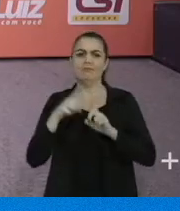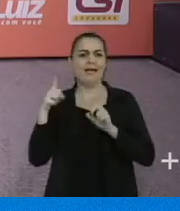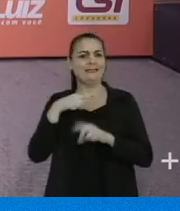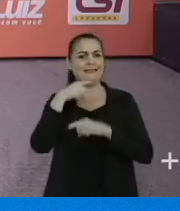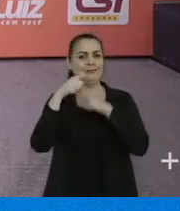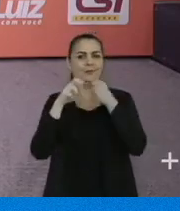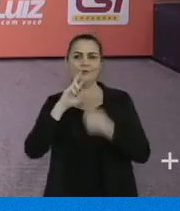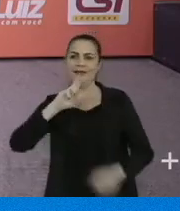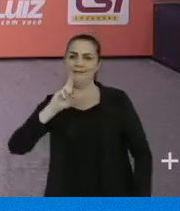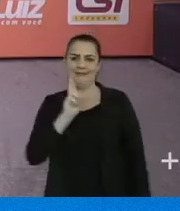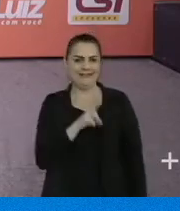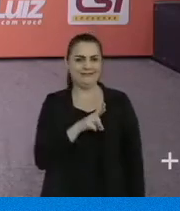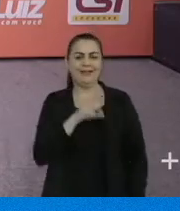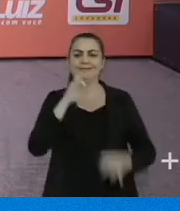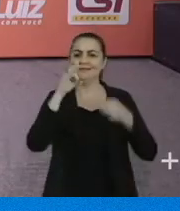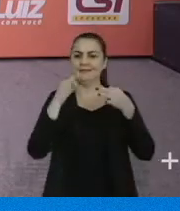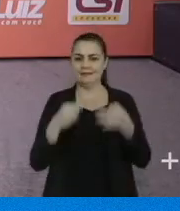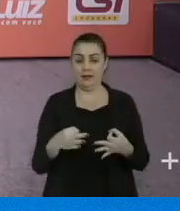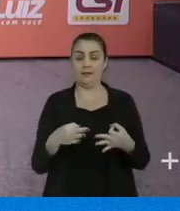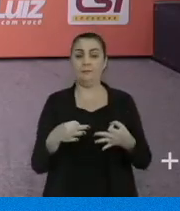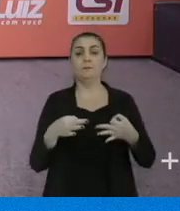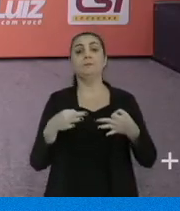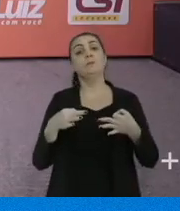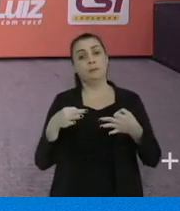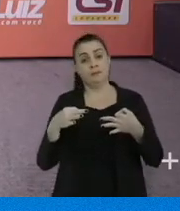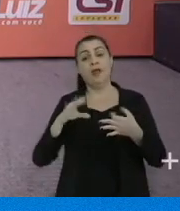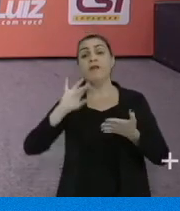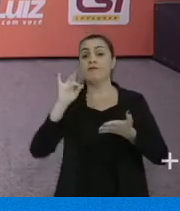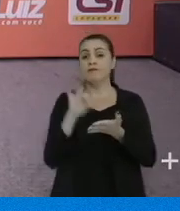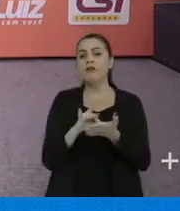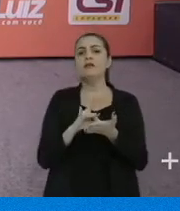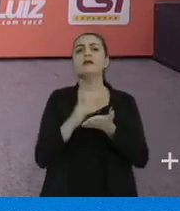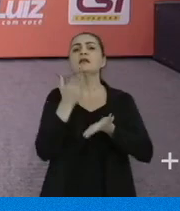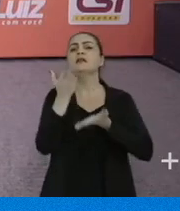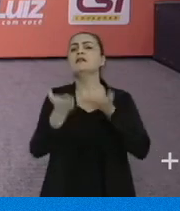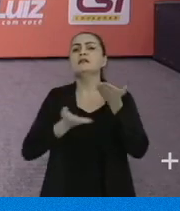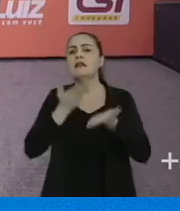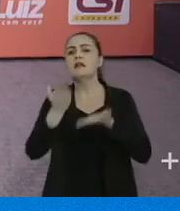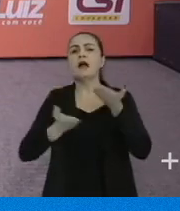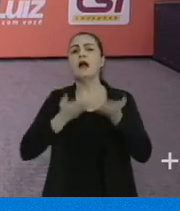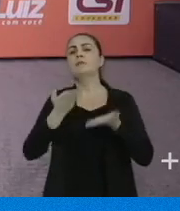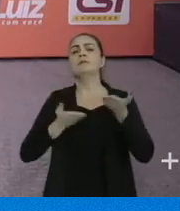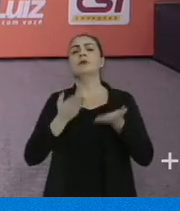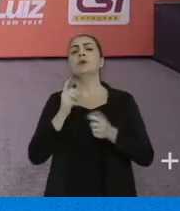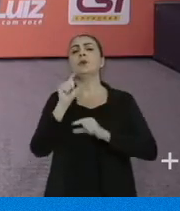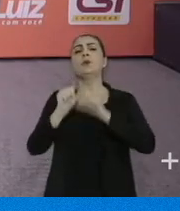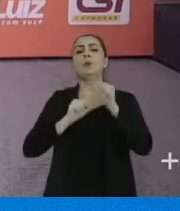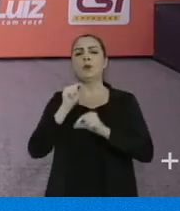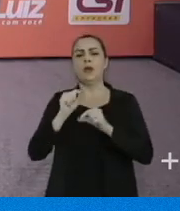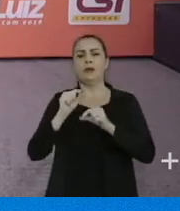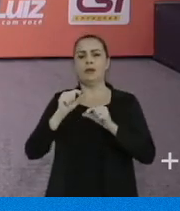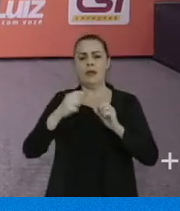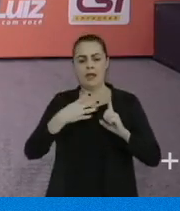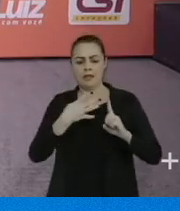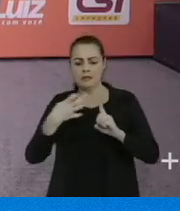fato é que tratar a síndrome metabólica impõe tratar tanto os que já têm